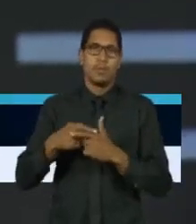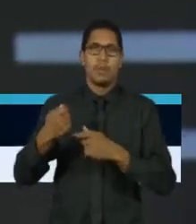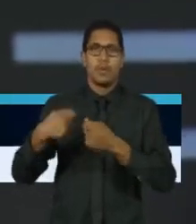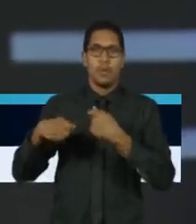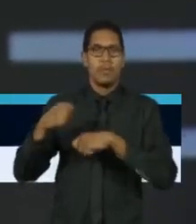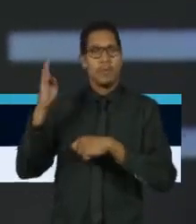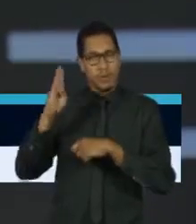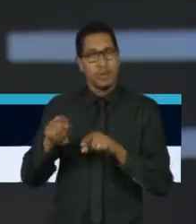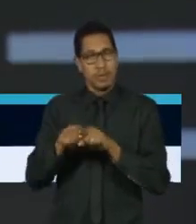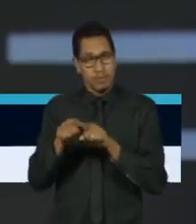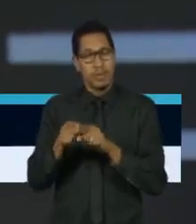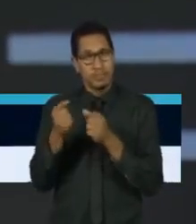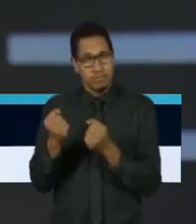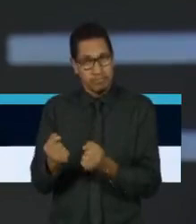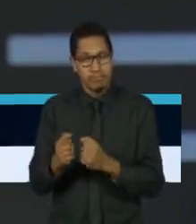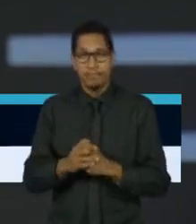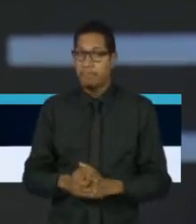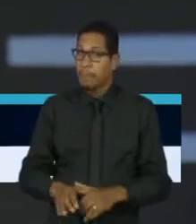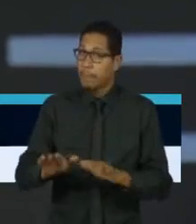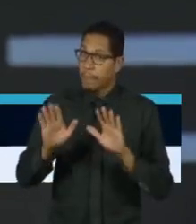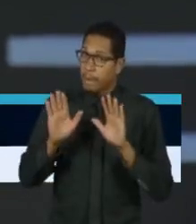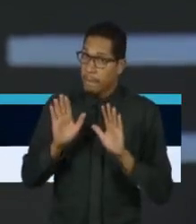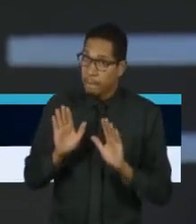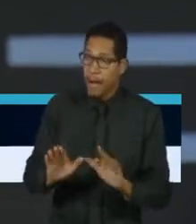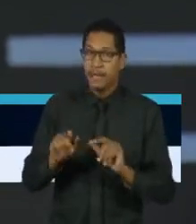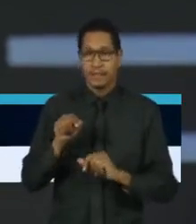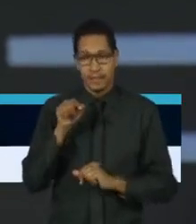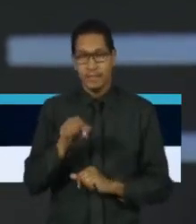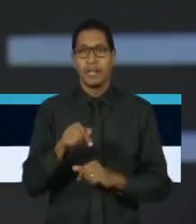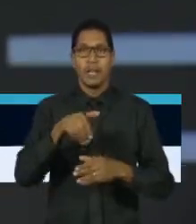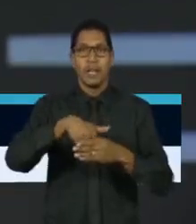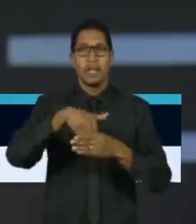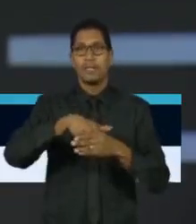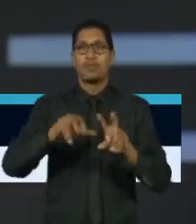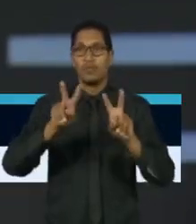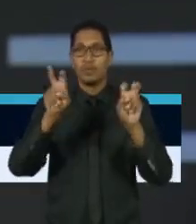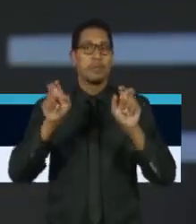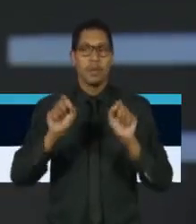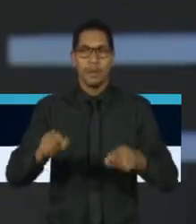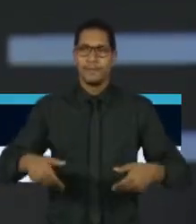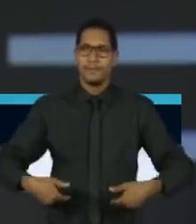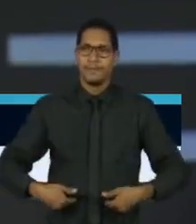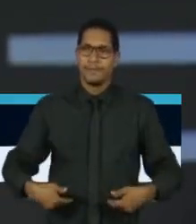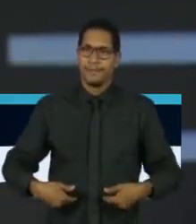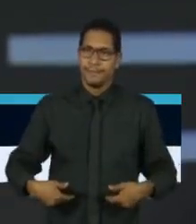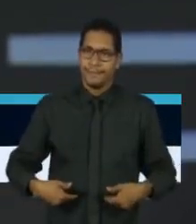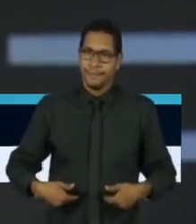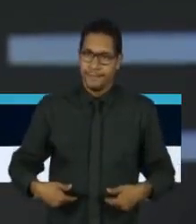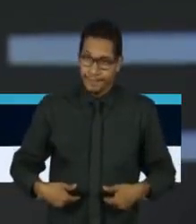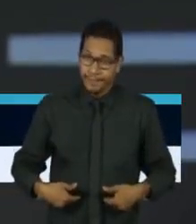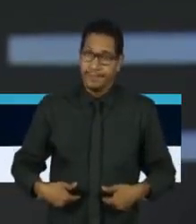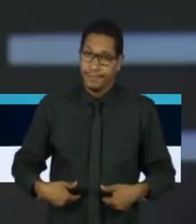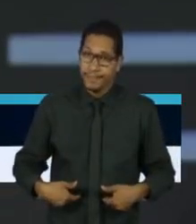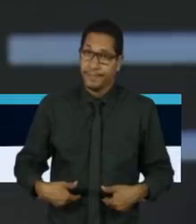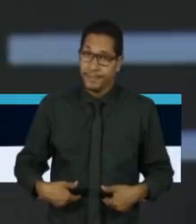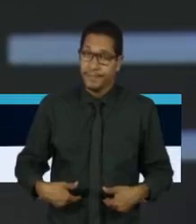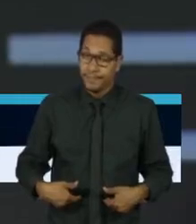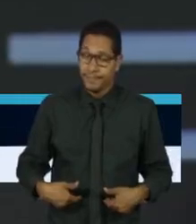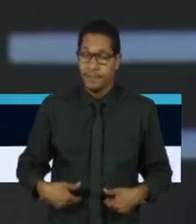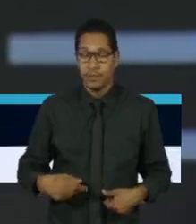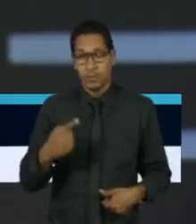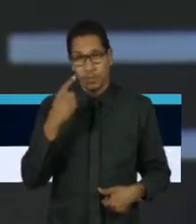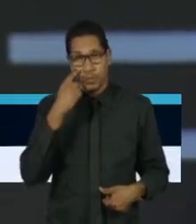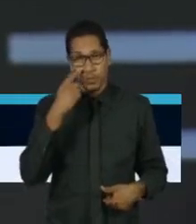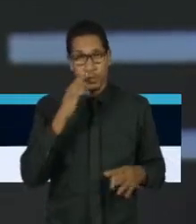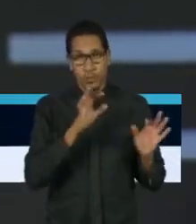fato é que essa é a grande questão dessas eleições. É a fome. Porque a fome, como disse a reportagem, não